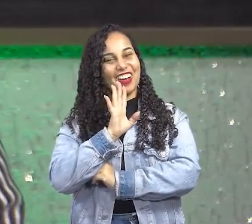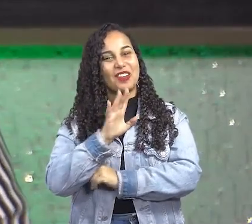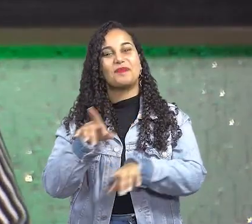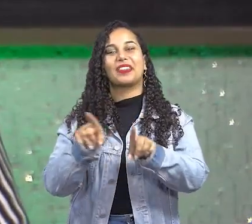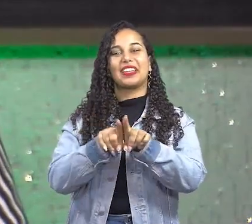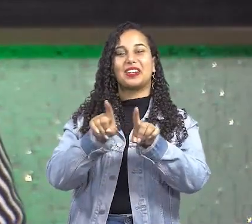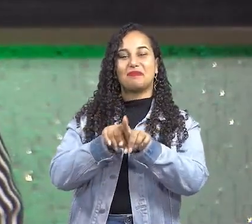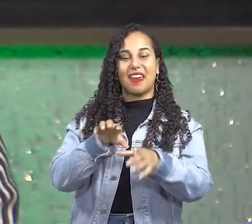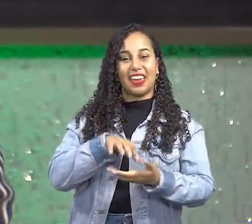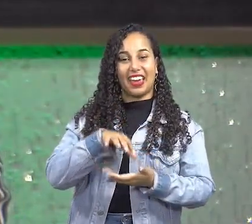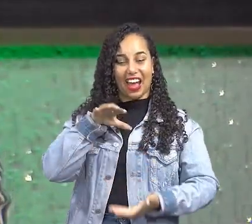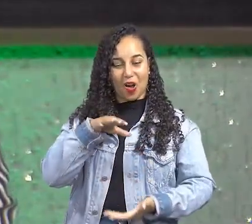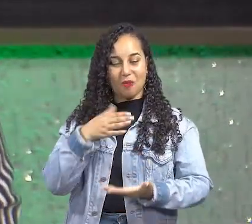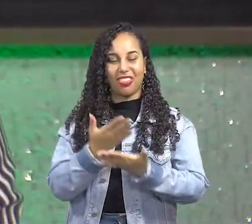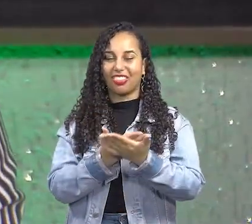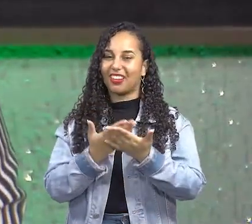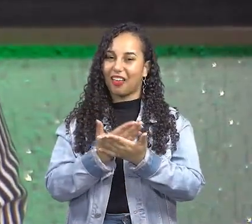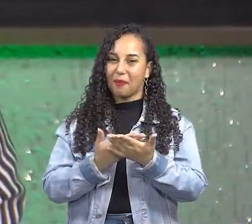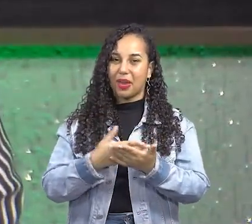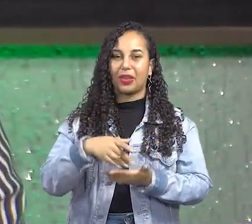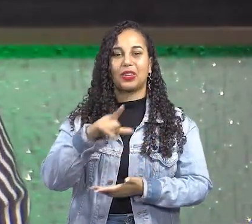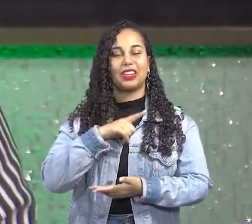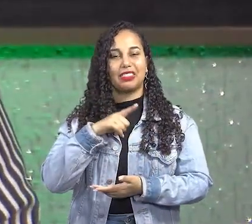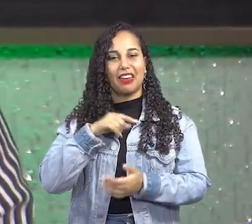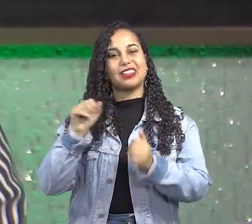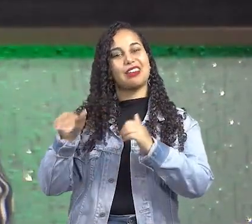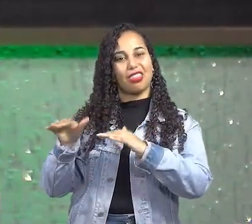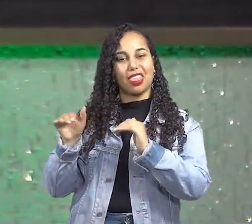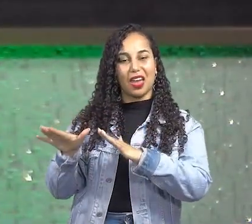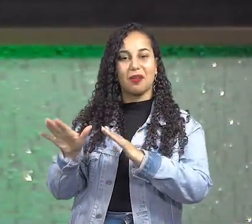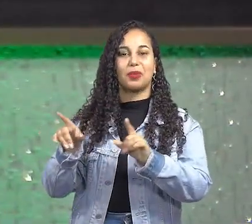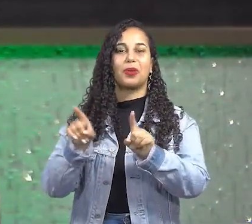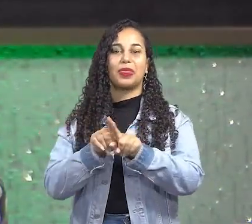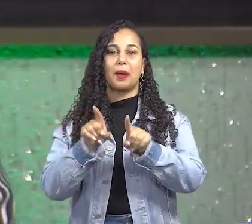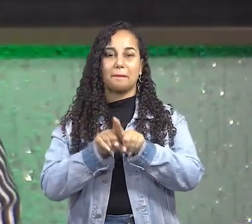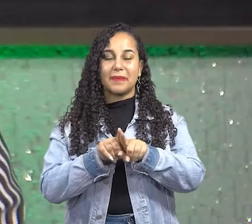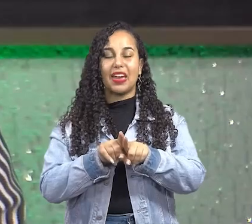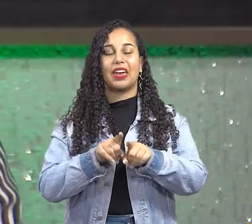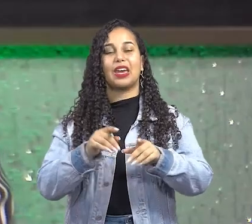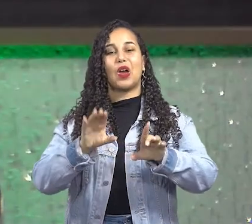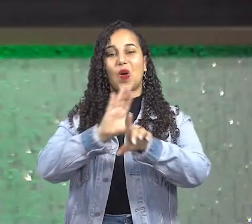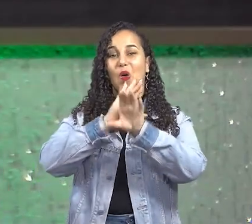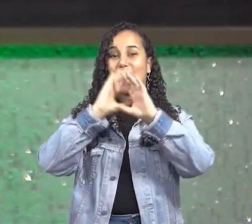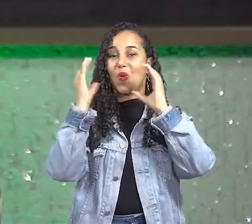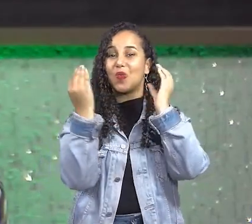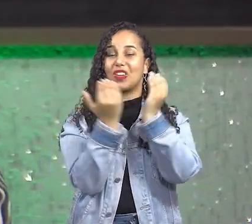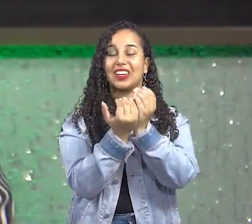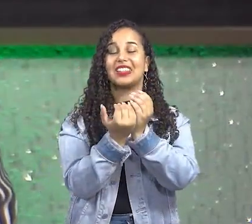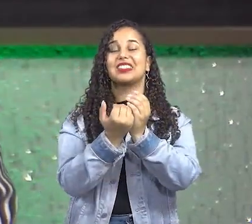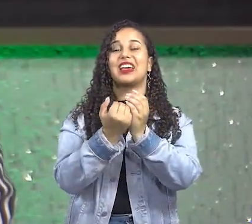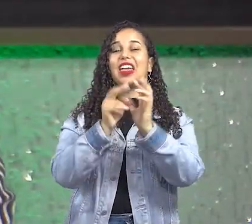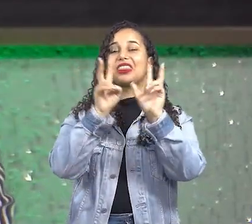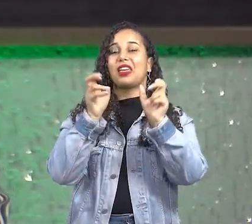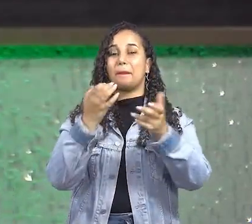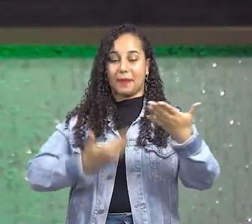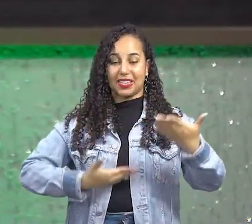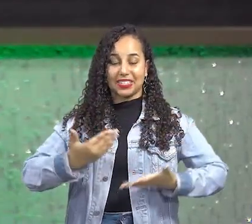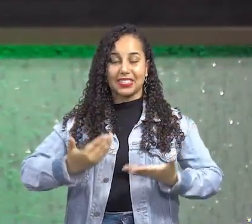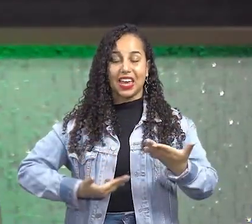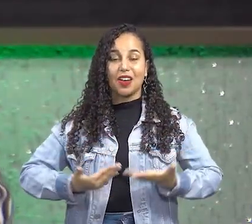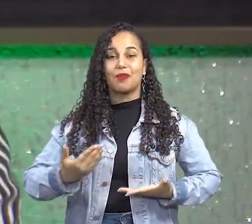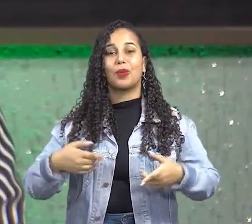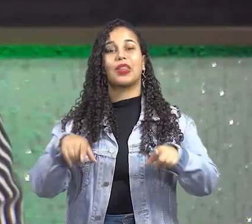de setembro, a Clínica Jardim de Deus. 22 a 24 de setembro também, a Conferência Servos. 25